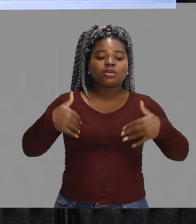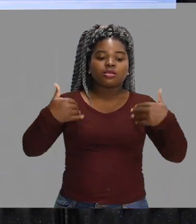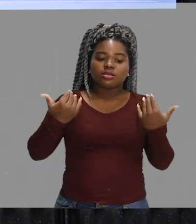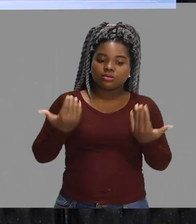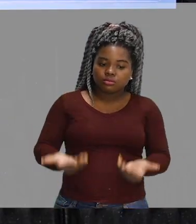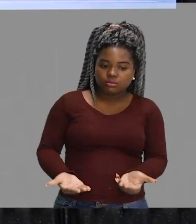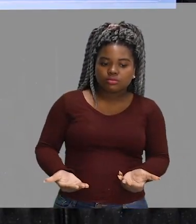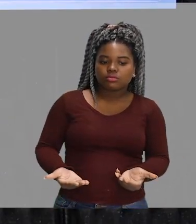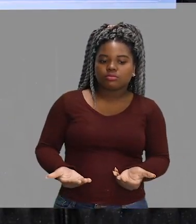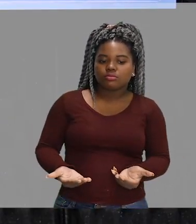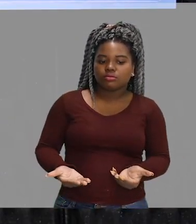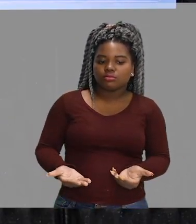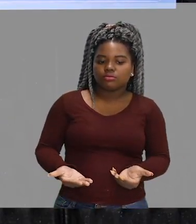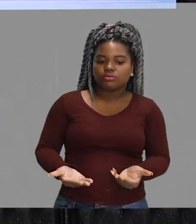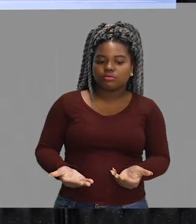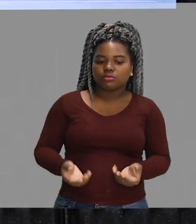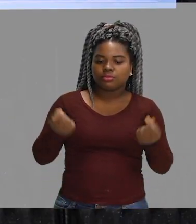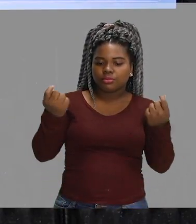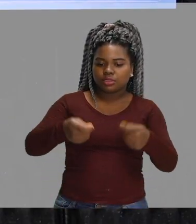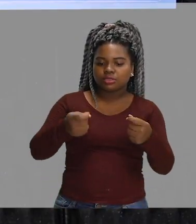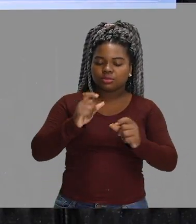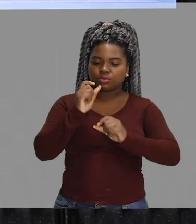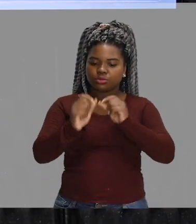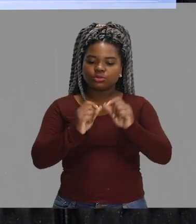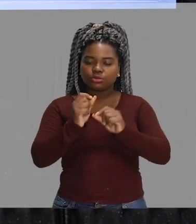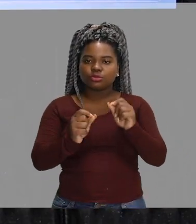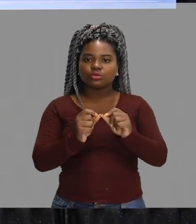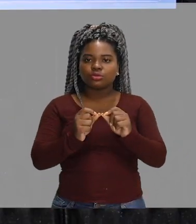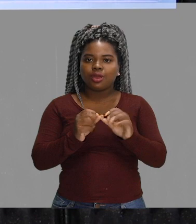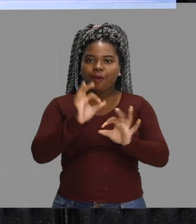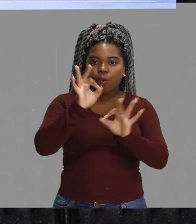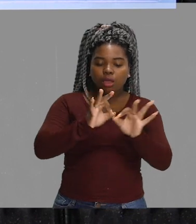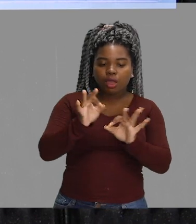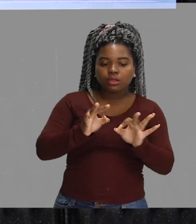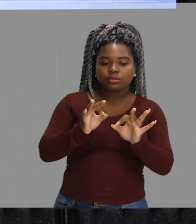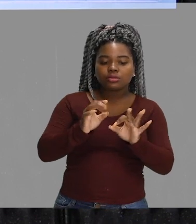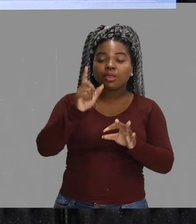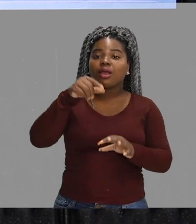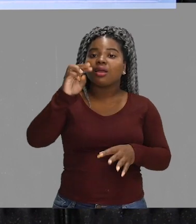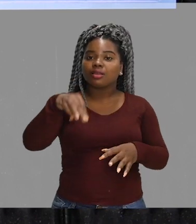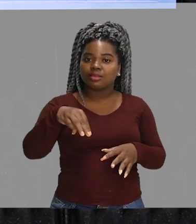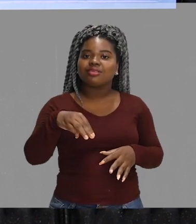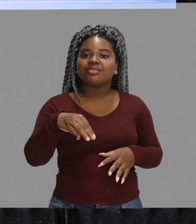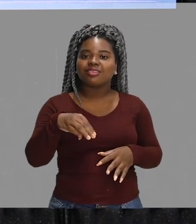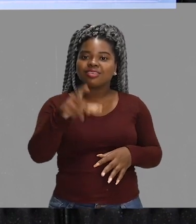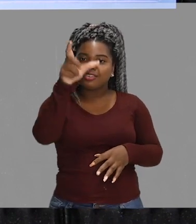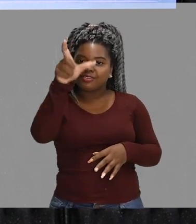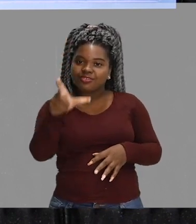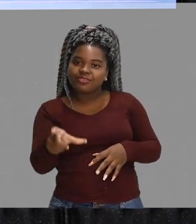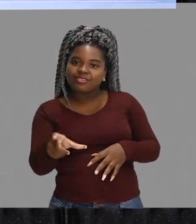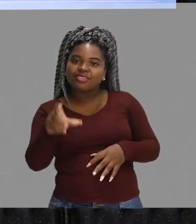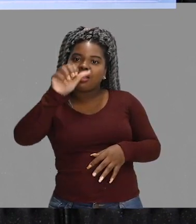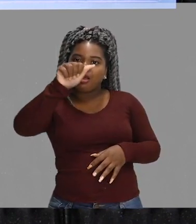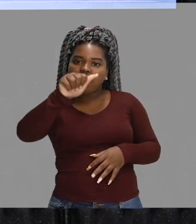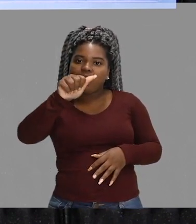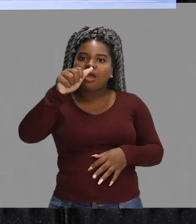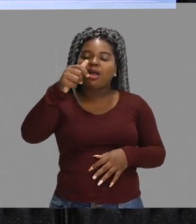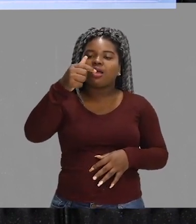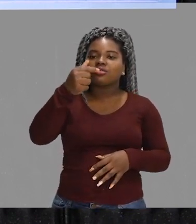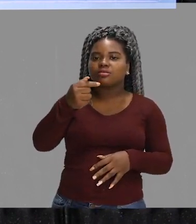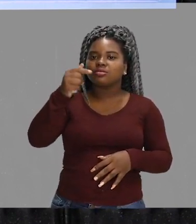no subnível S, as 6 últimas no subnível P. Lembrando, terminou em S ou P, eles